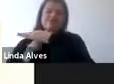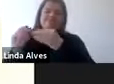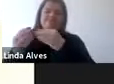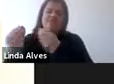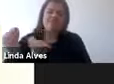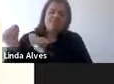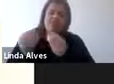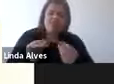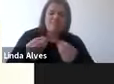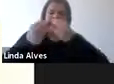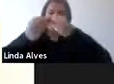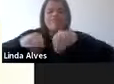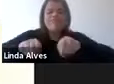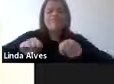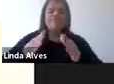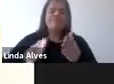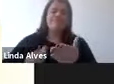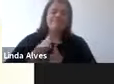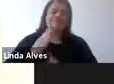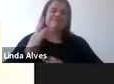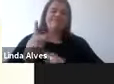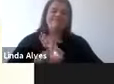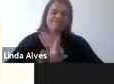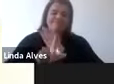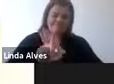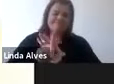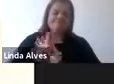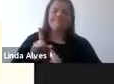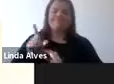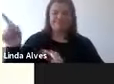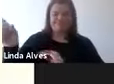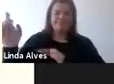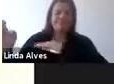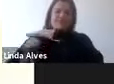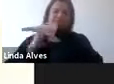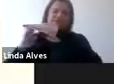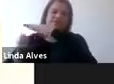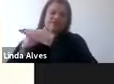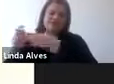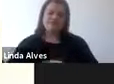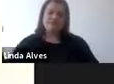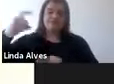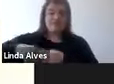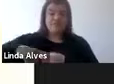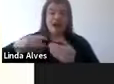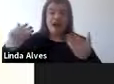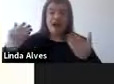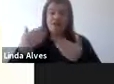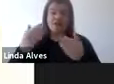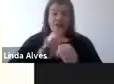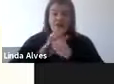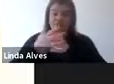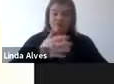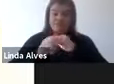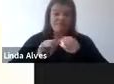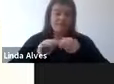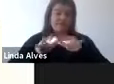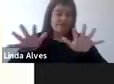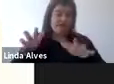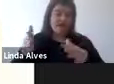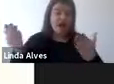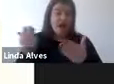de trabalho que foi empregado de forma muito astuta pelos empresários agora durante a pandemia, porque era muito mais prático